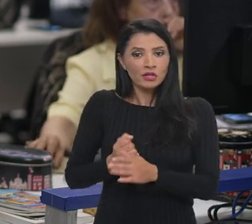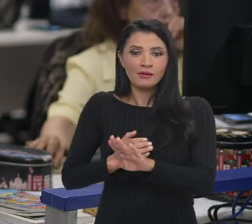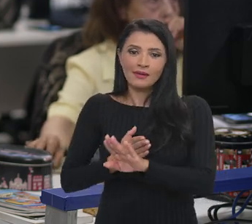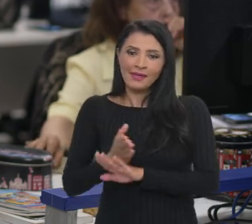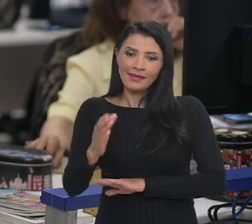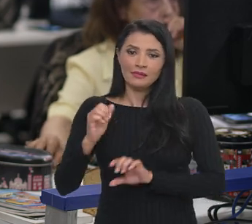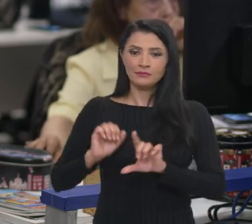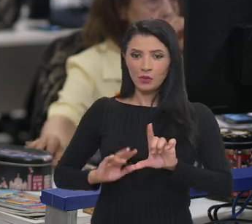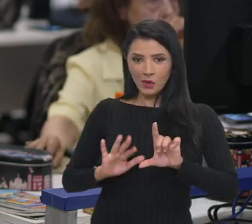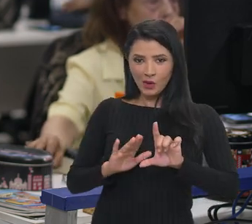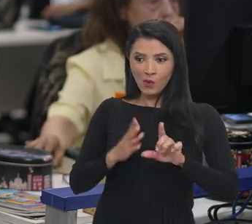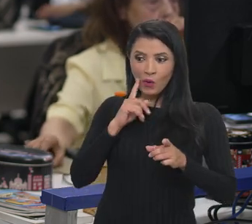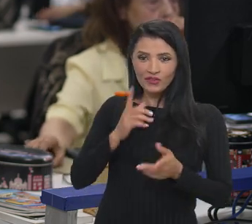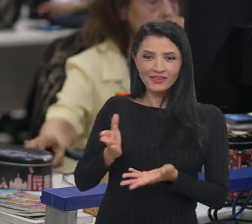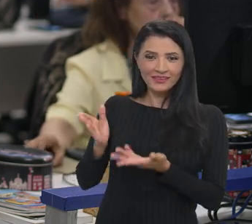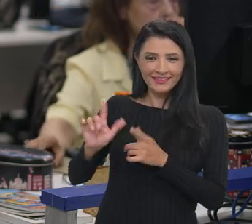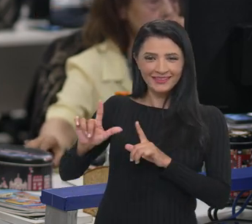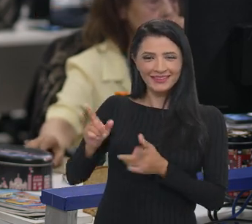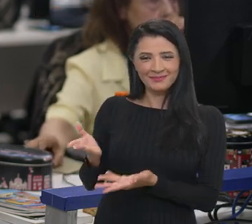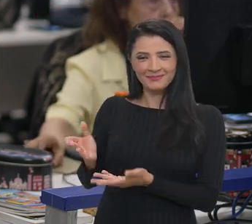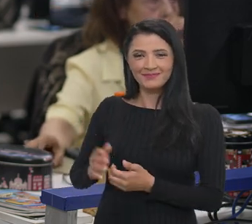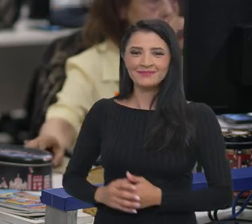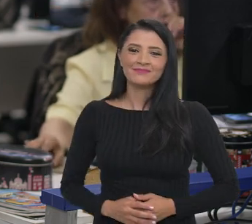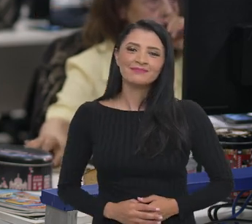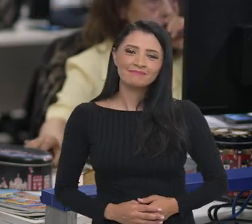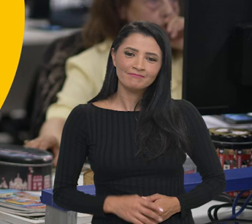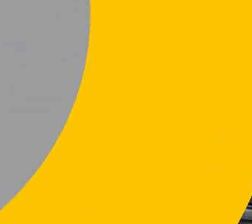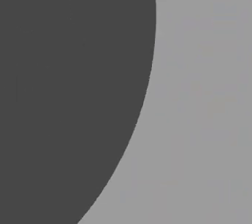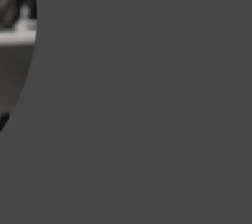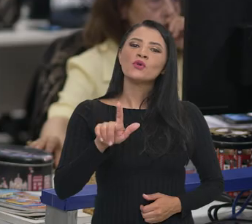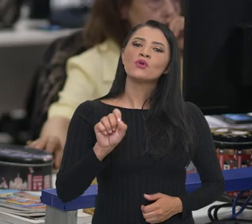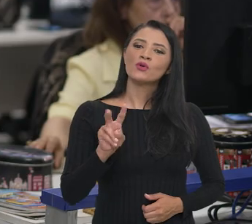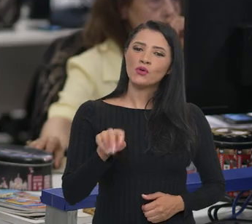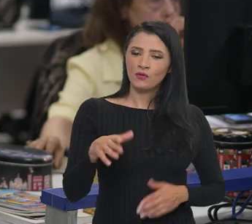Para baixar, acesse o QR Code que aparece aqui na tela.